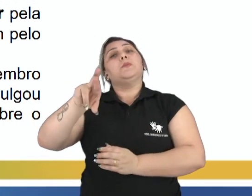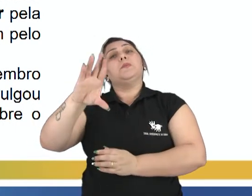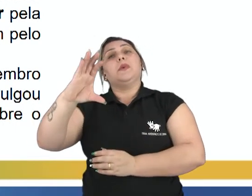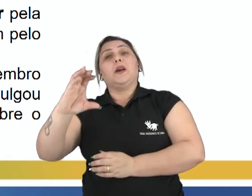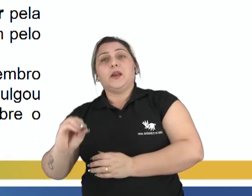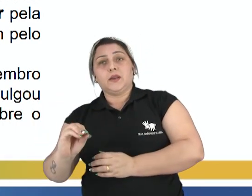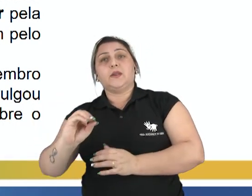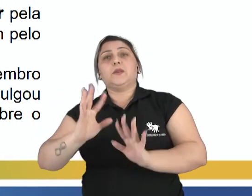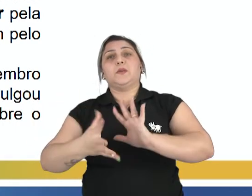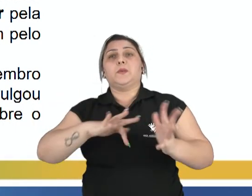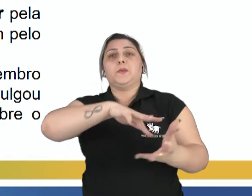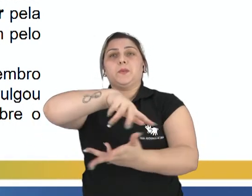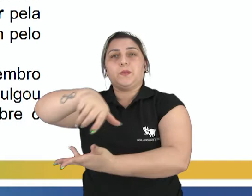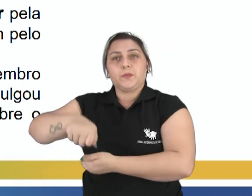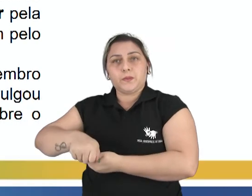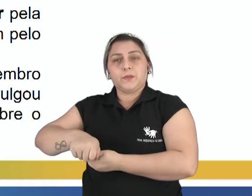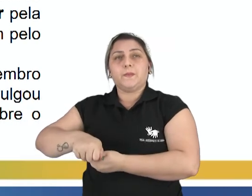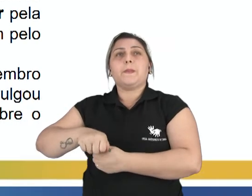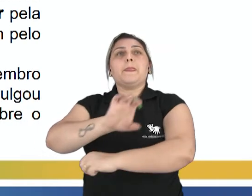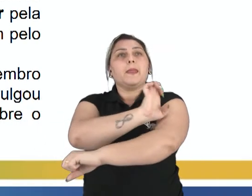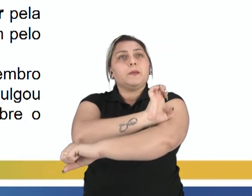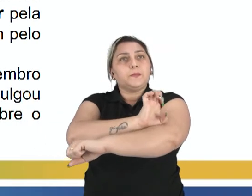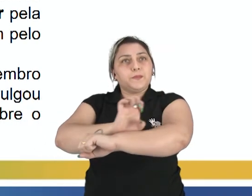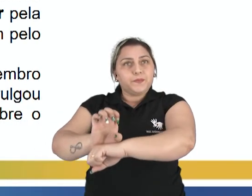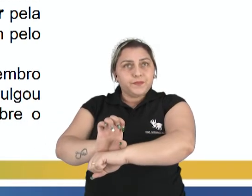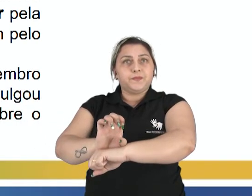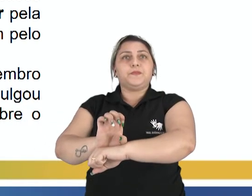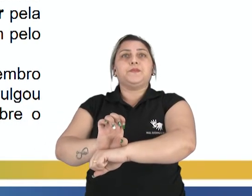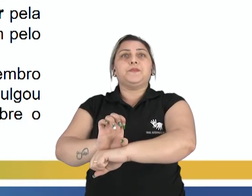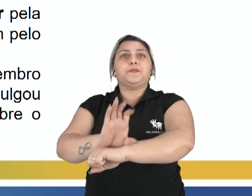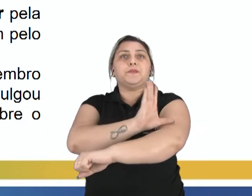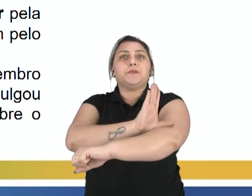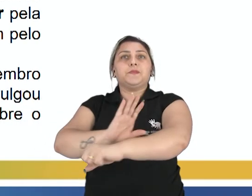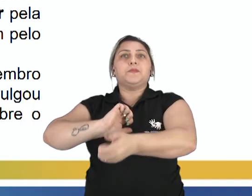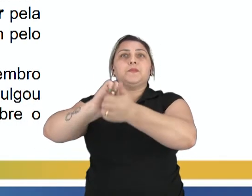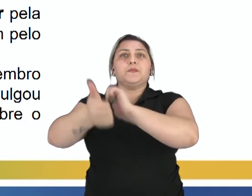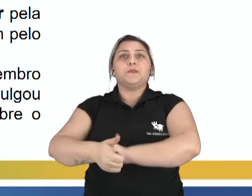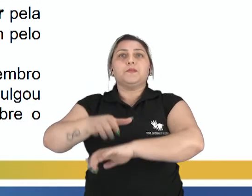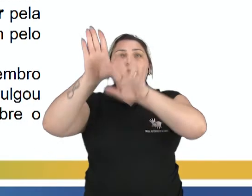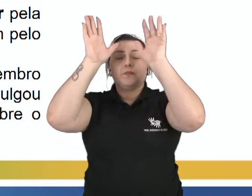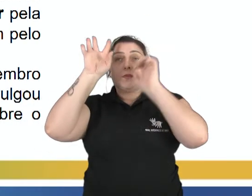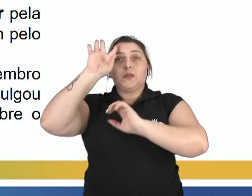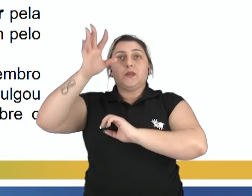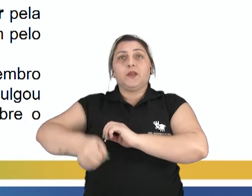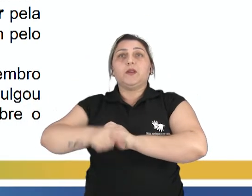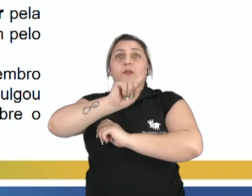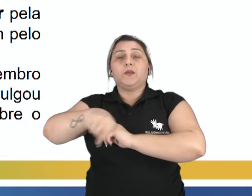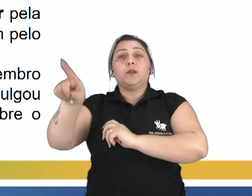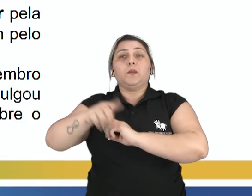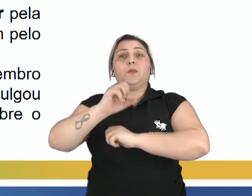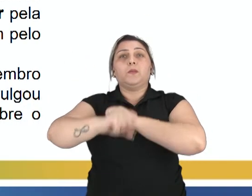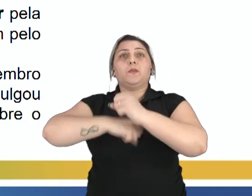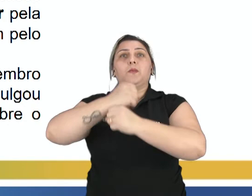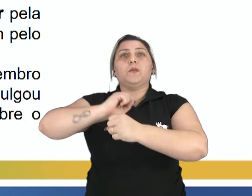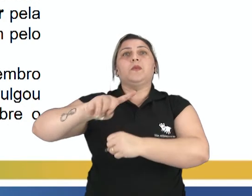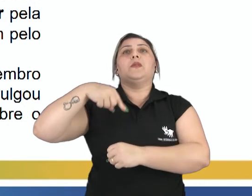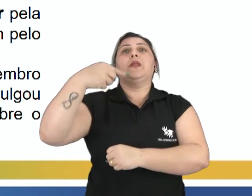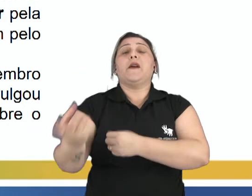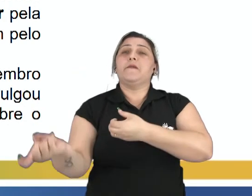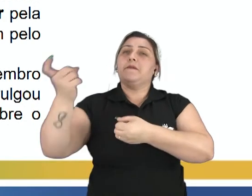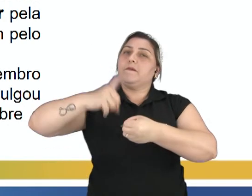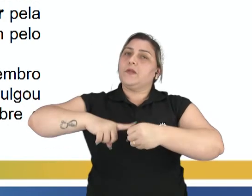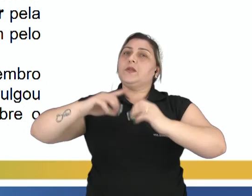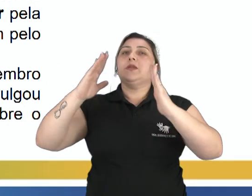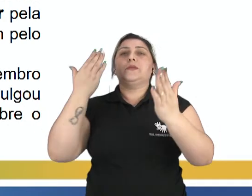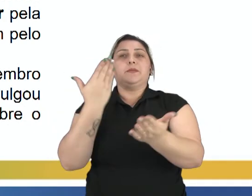devido à pandemia. A Secretaria de Educação, Cultura e Esporte do Acre decidiu adiar para o ano que vem a volta